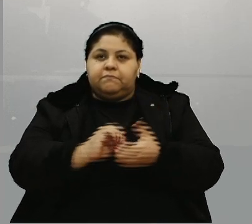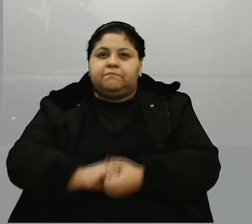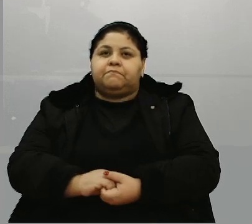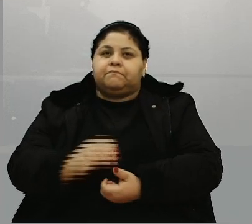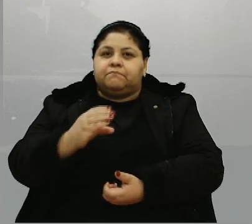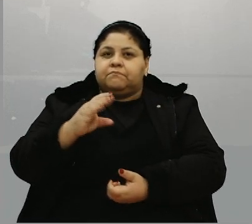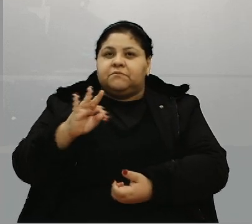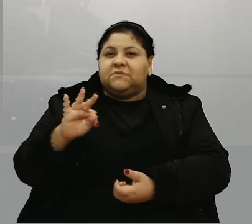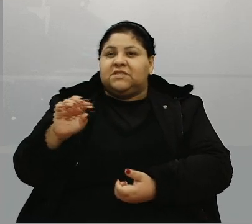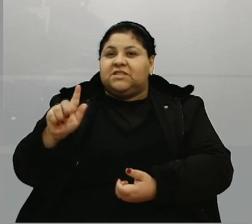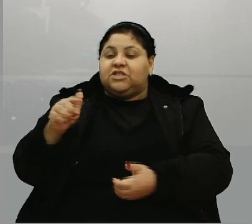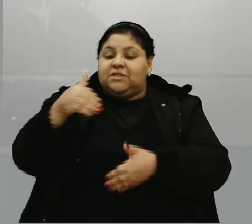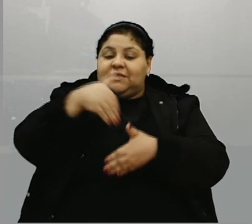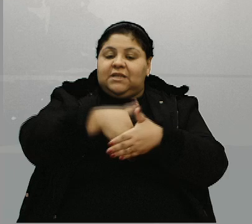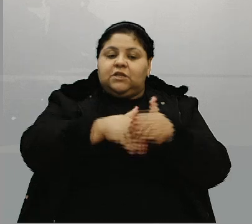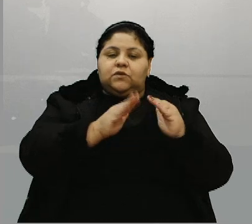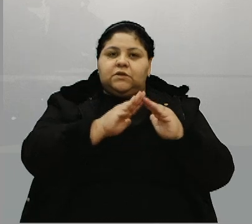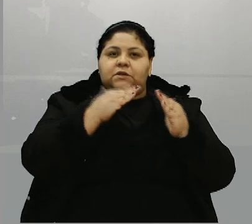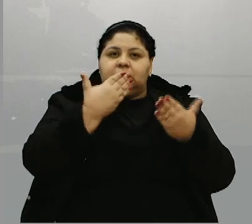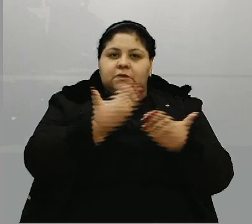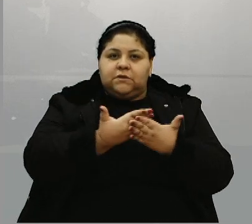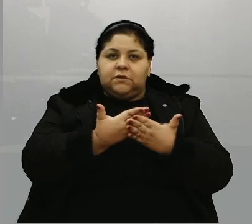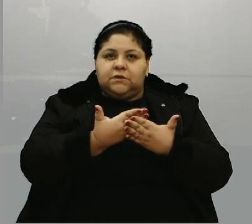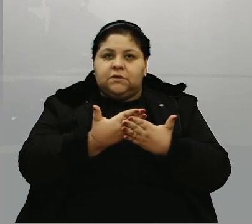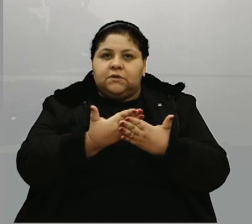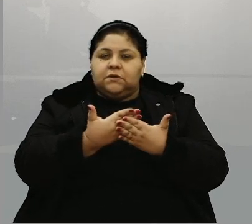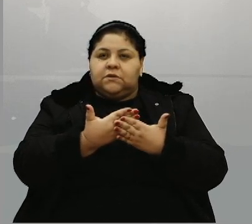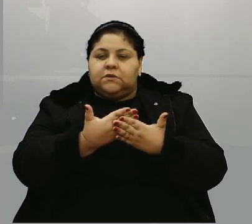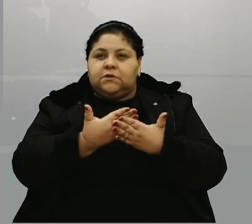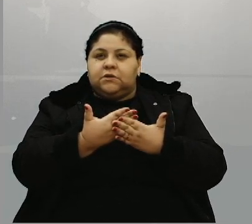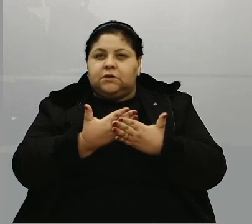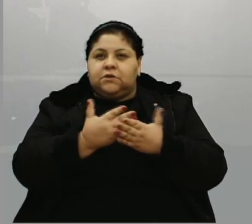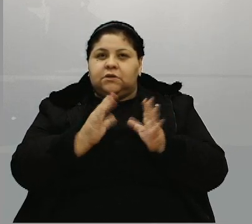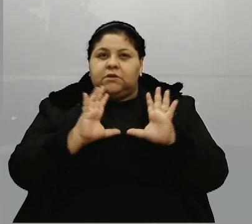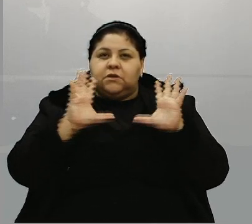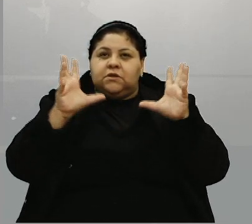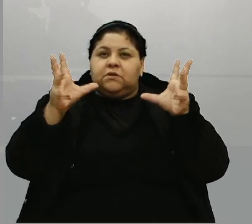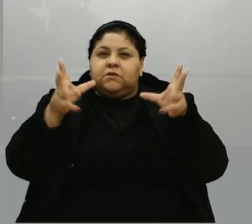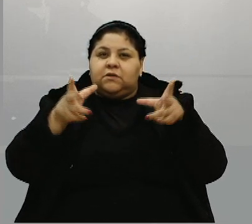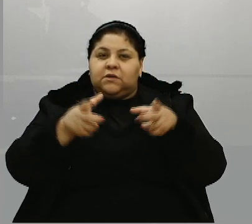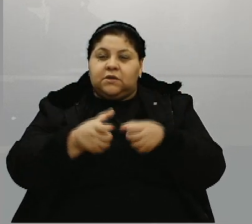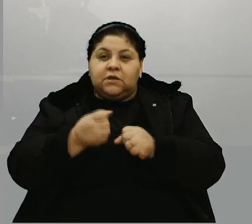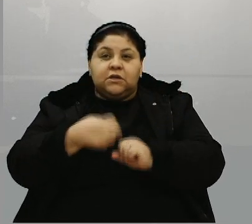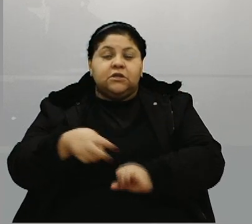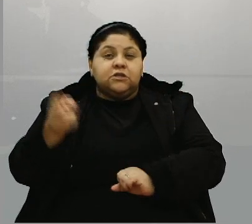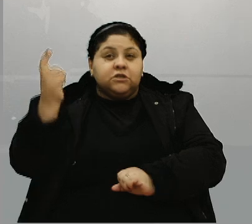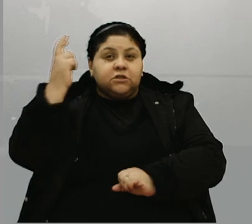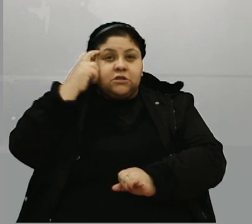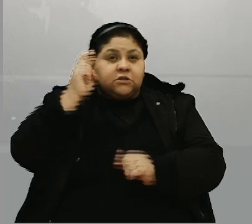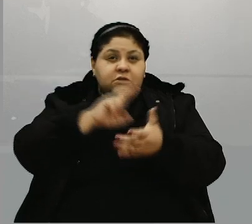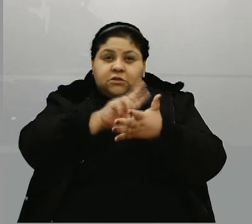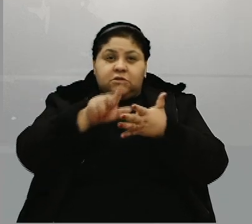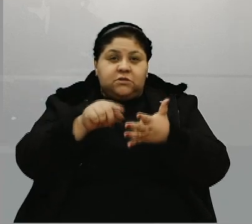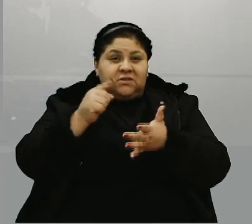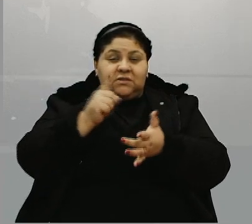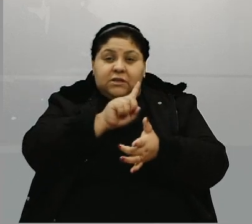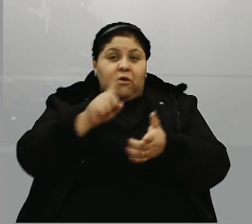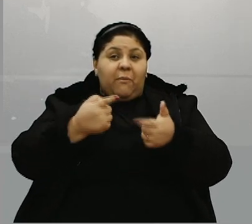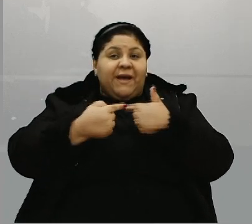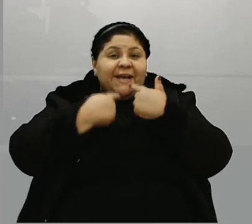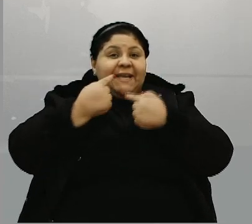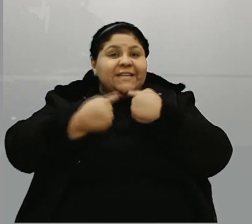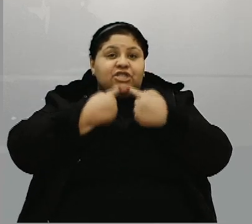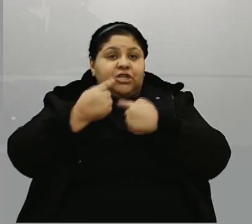na escola, é que com a globalização, diversas culturas, e isso não é uma crítica,